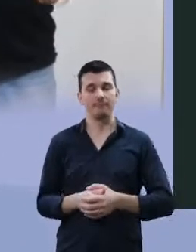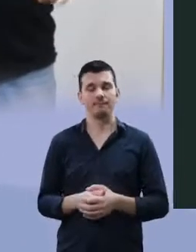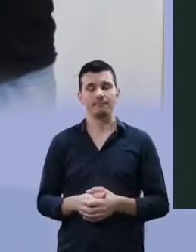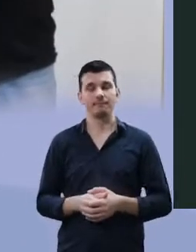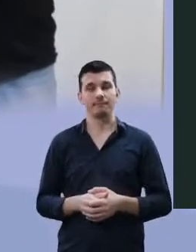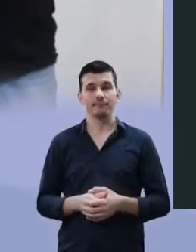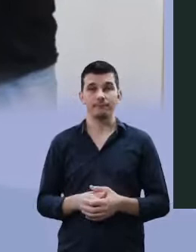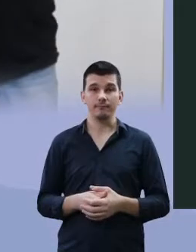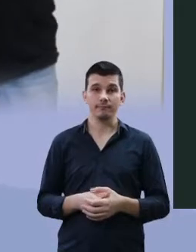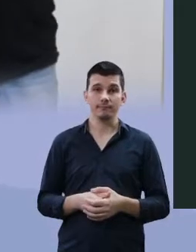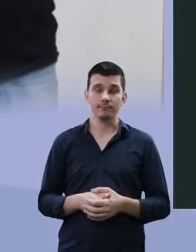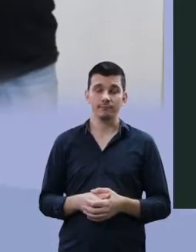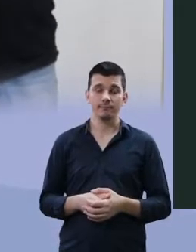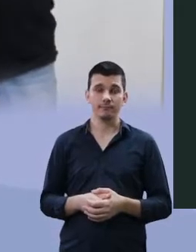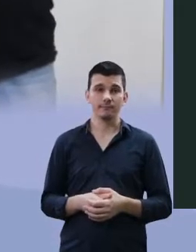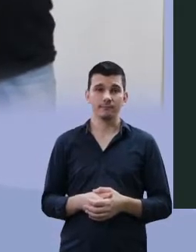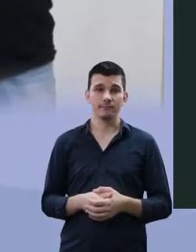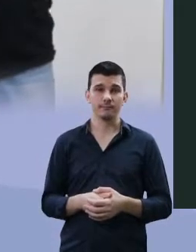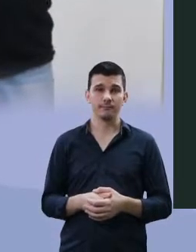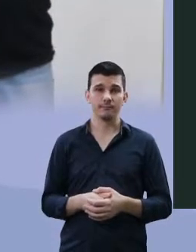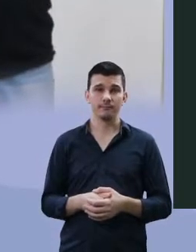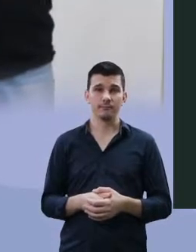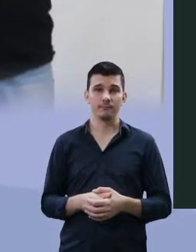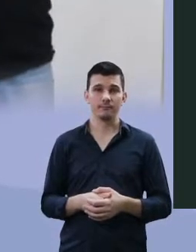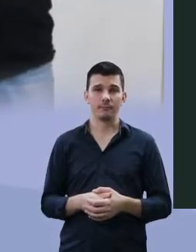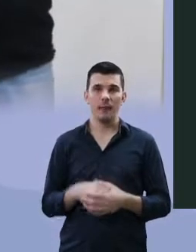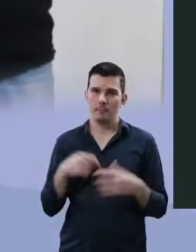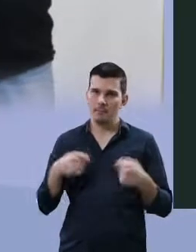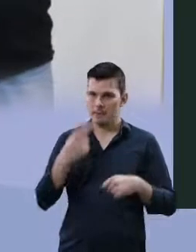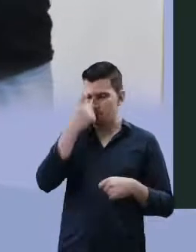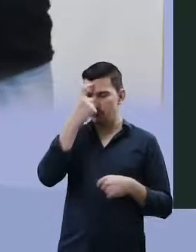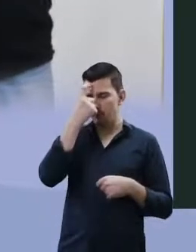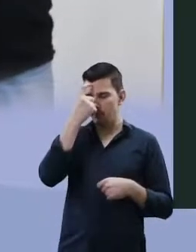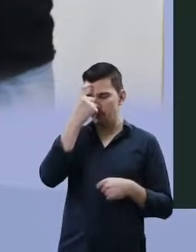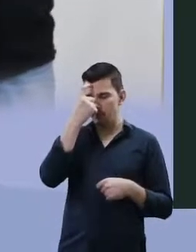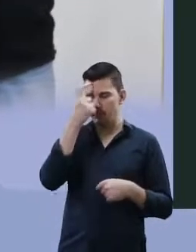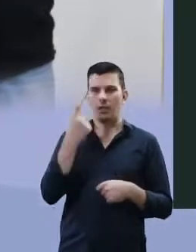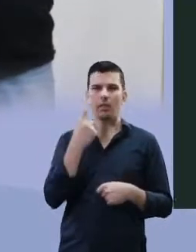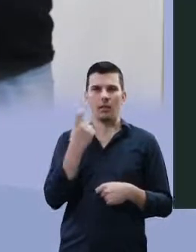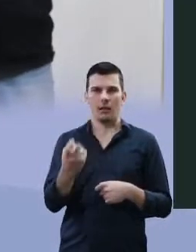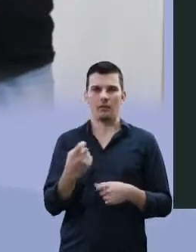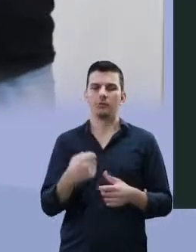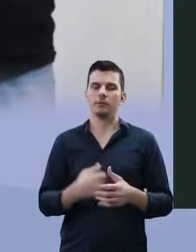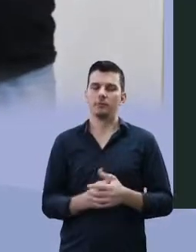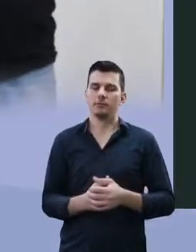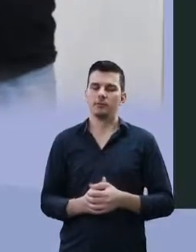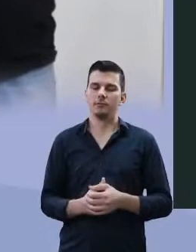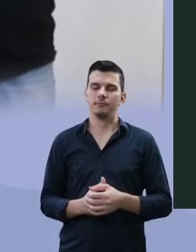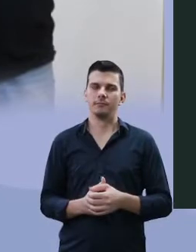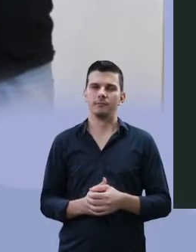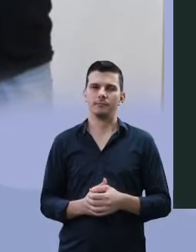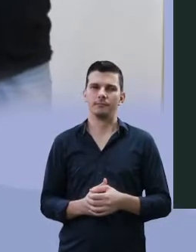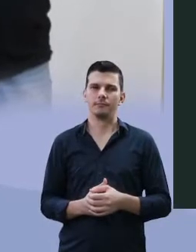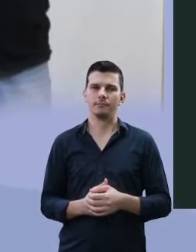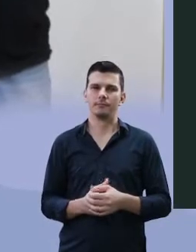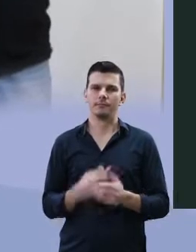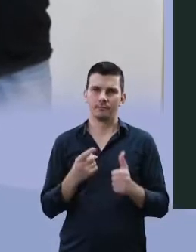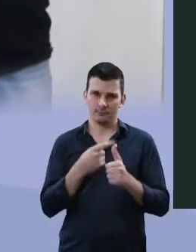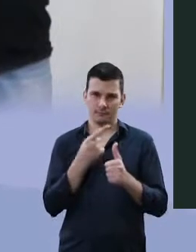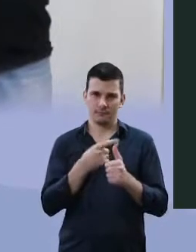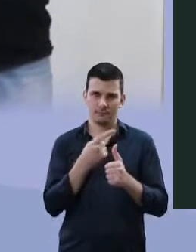melhores chances. Né? Então, isso é bom, esses questionamentos são interessantes para esse tipo de